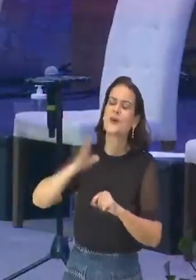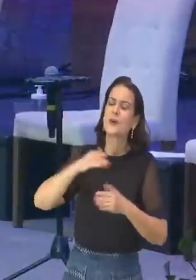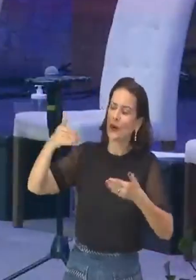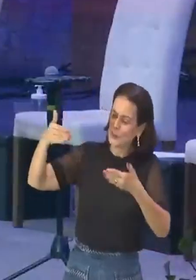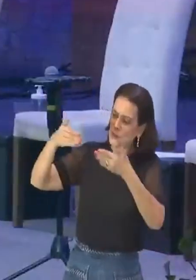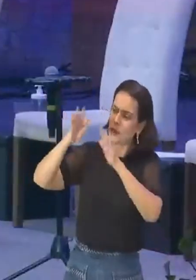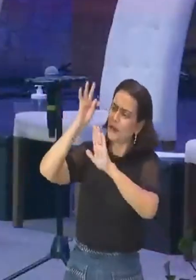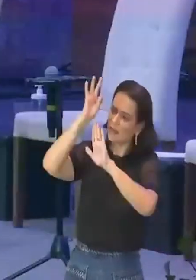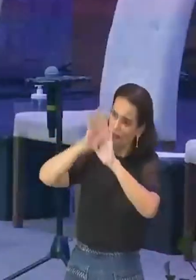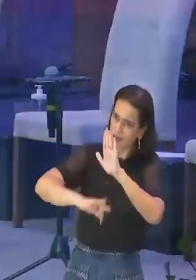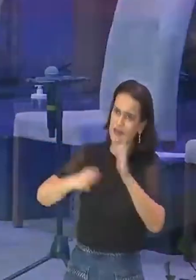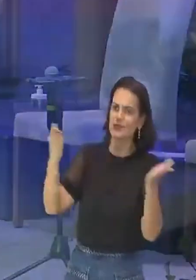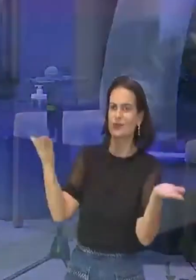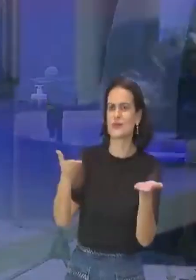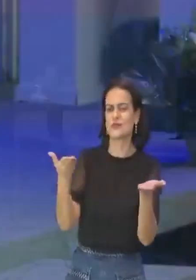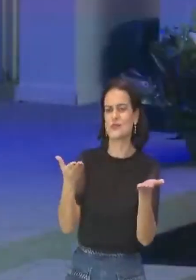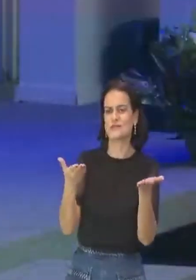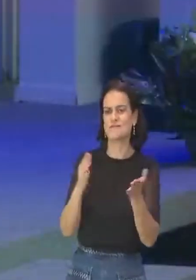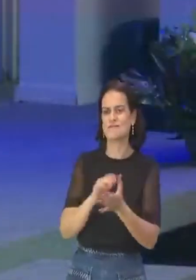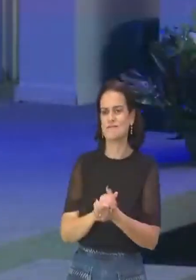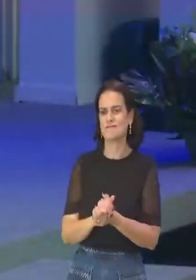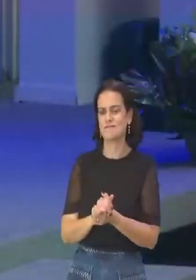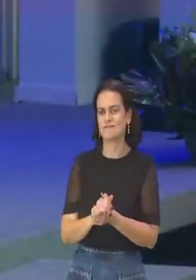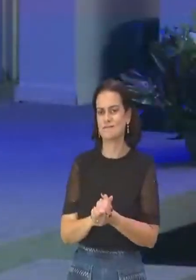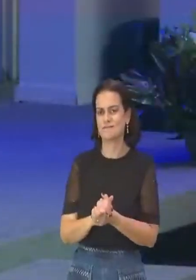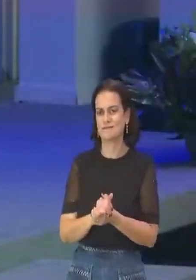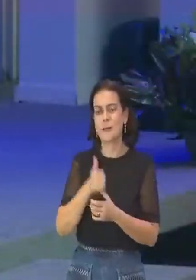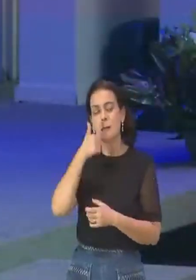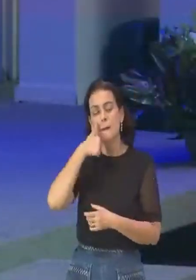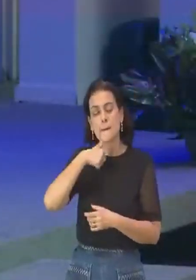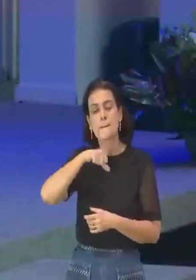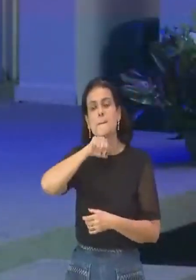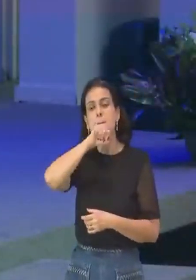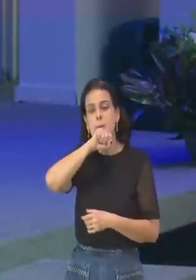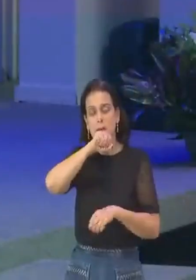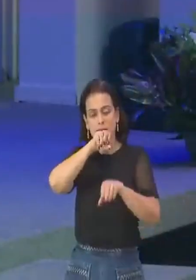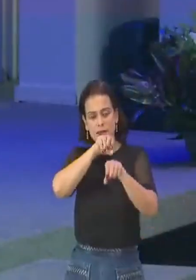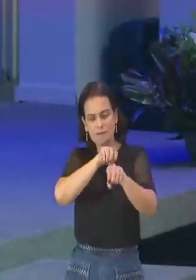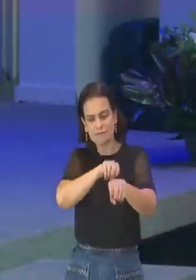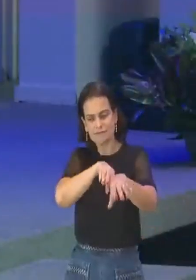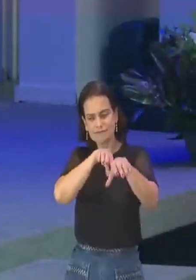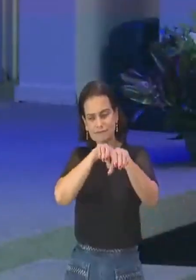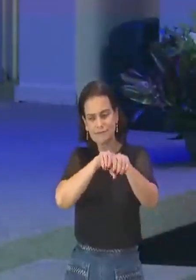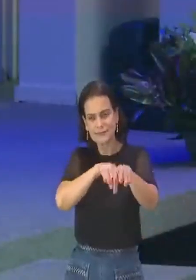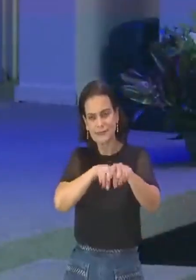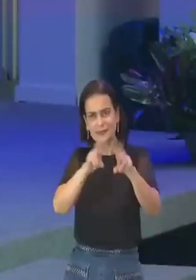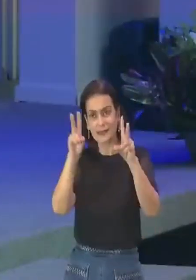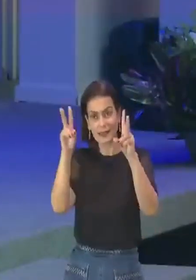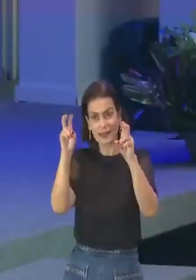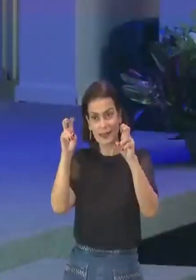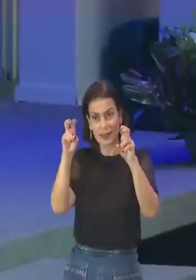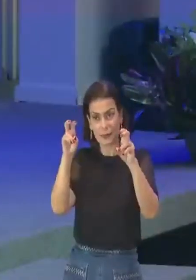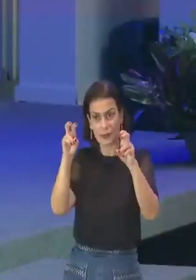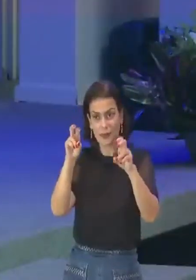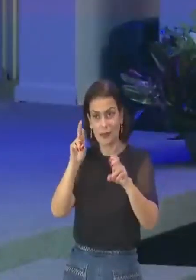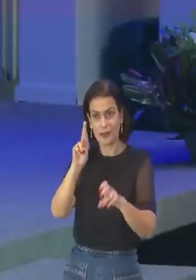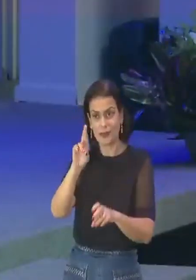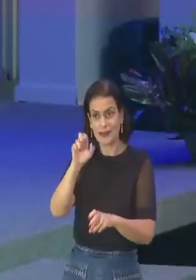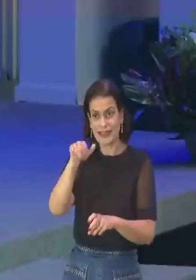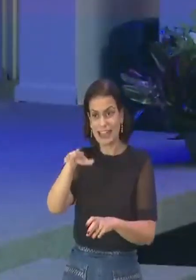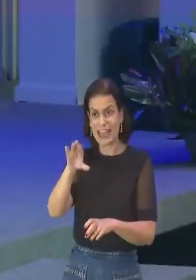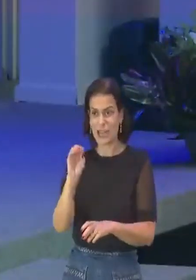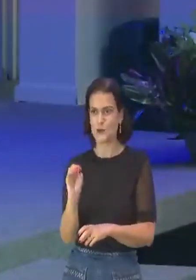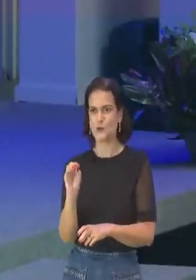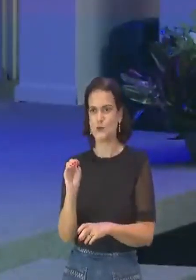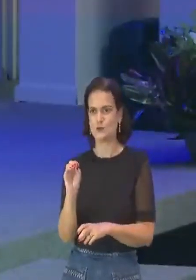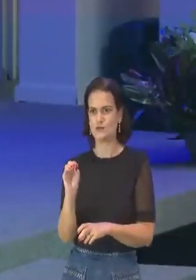texto que acabamos de ler. Uma mãe que ensina sobre o reino, que ensina